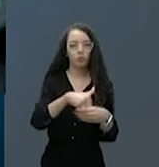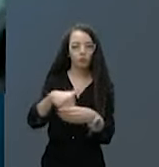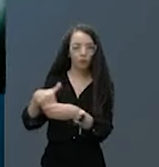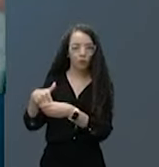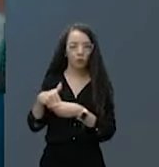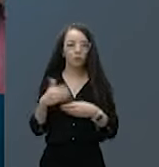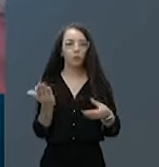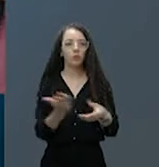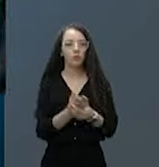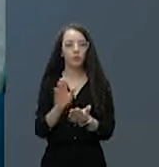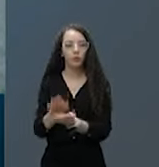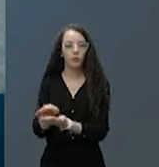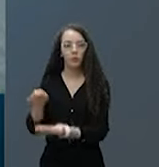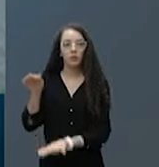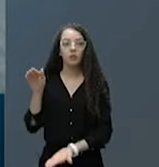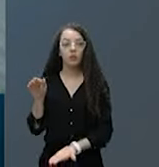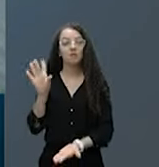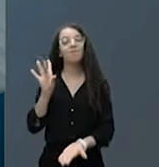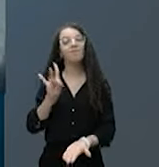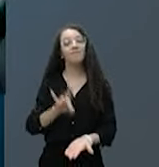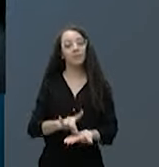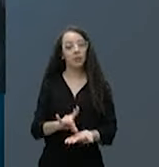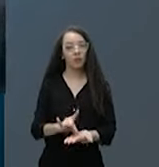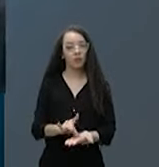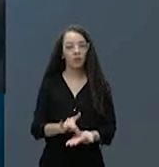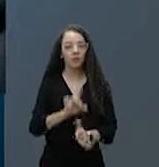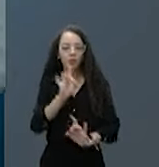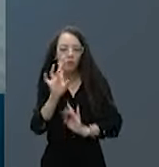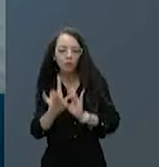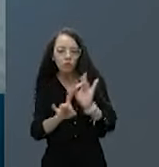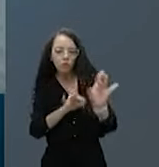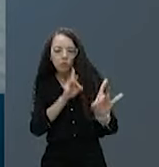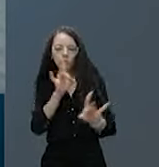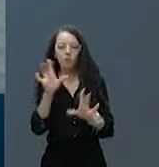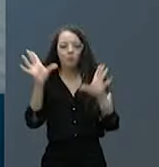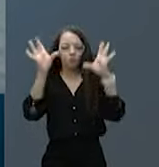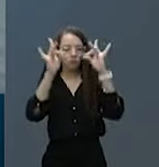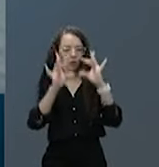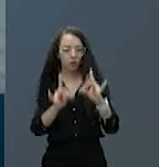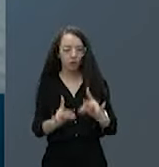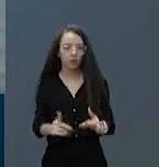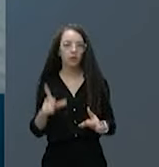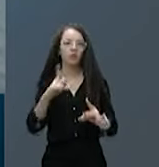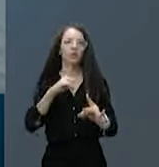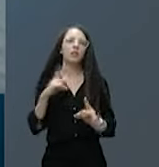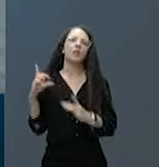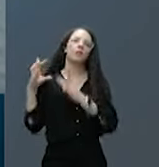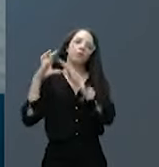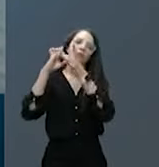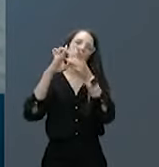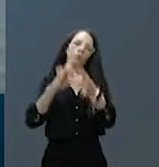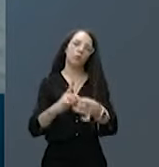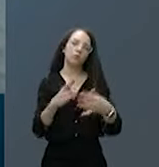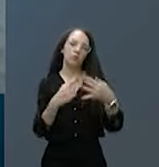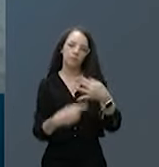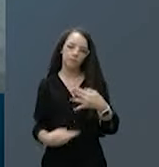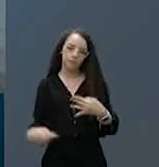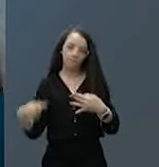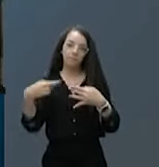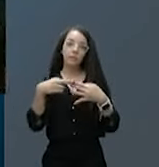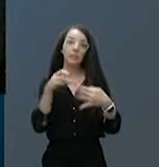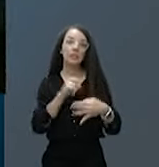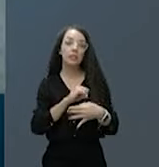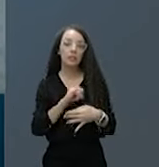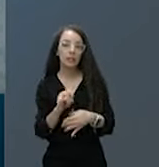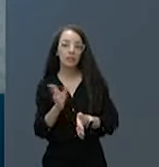Em verdade, foi a própria especificidade da apreciação realizada no contexto da viabilidade do recurso extraordinário que tornou